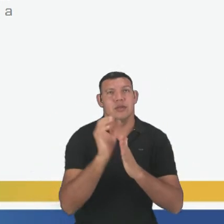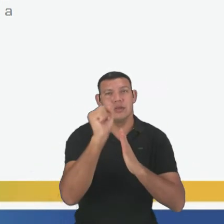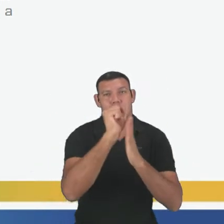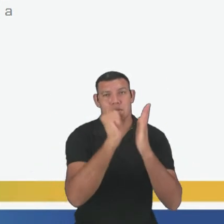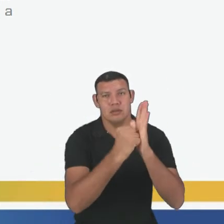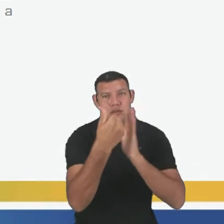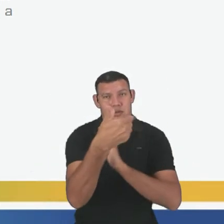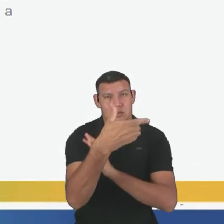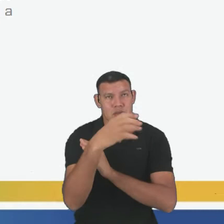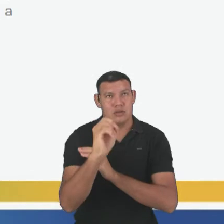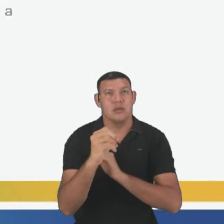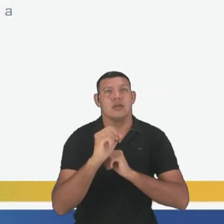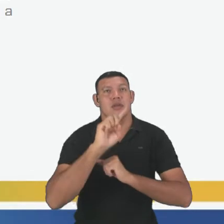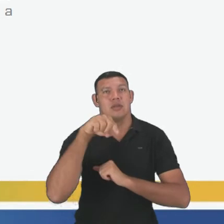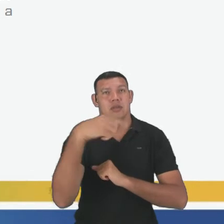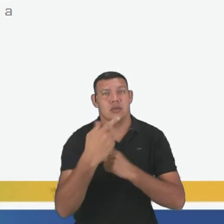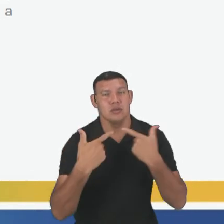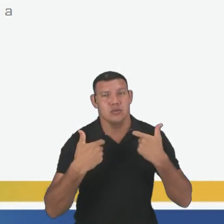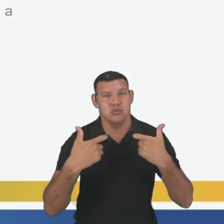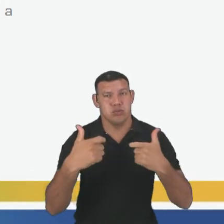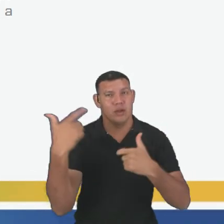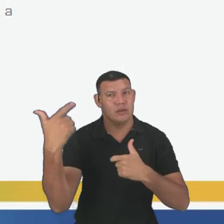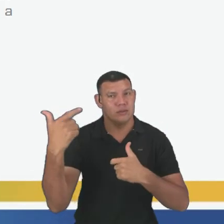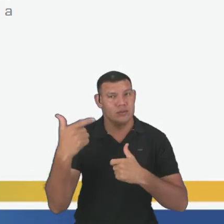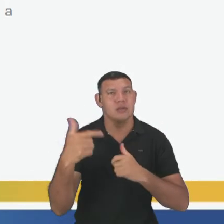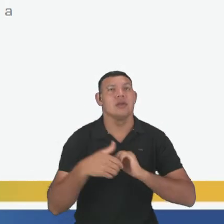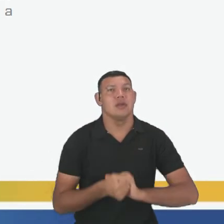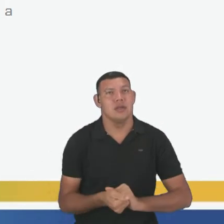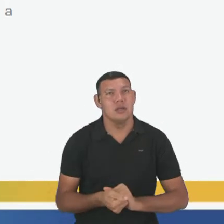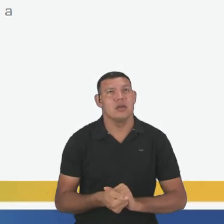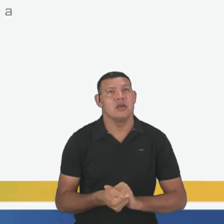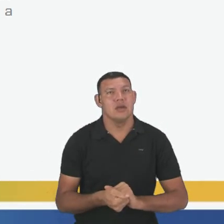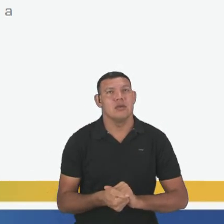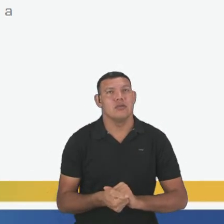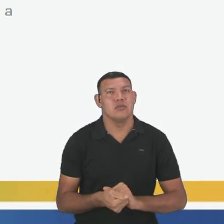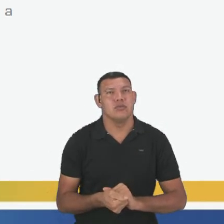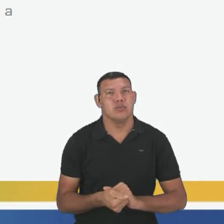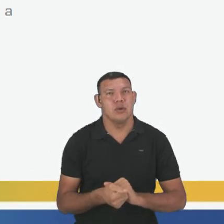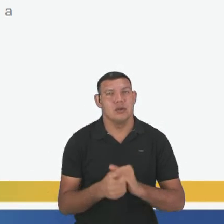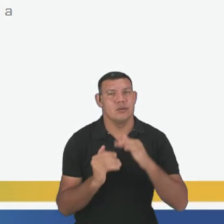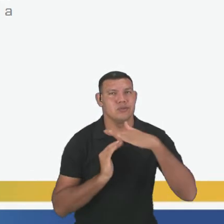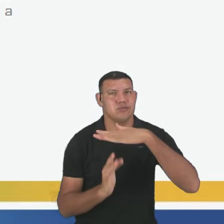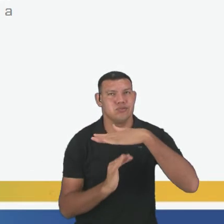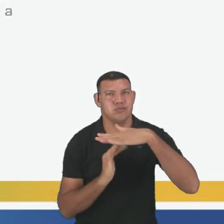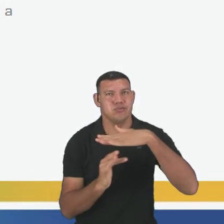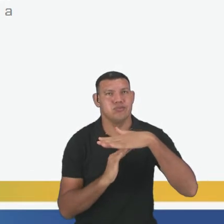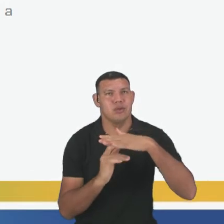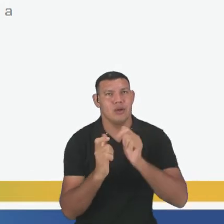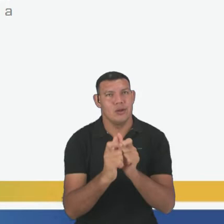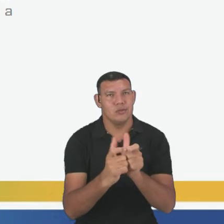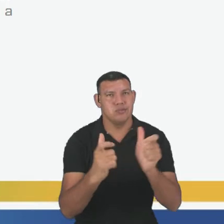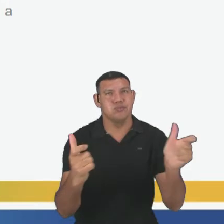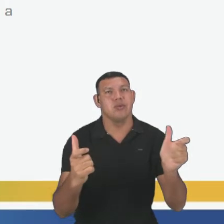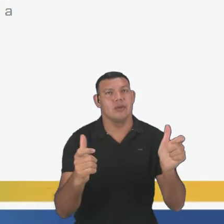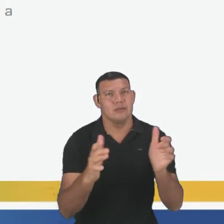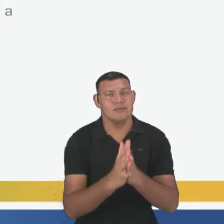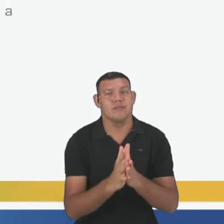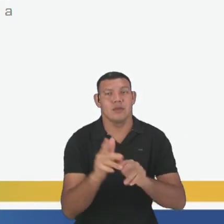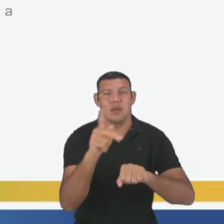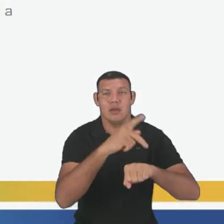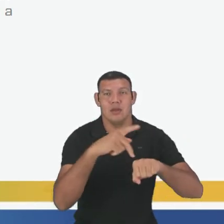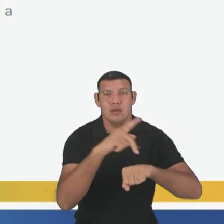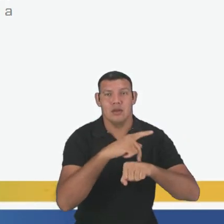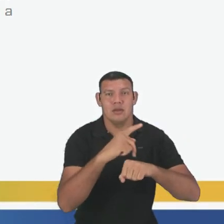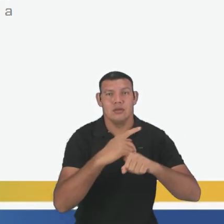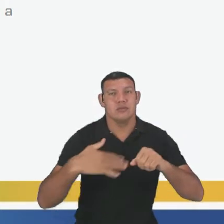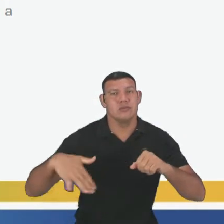Guerra Mundial, o fluxo migratório passou a ser maior no sentido contrário, saindo dos países subdesenvolvidos para os países